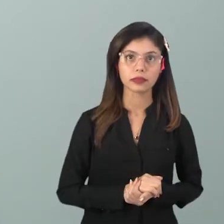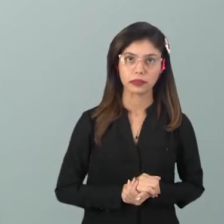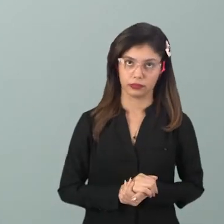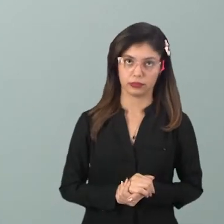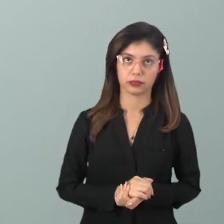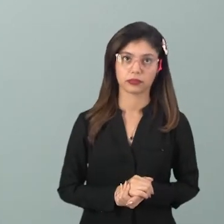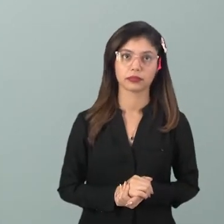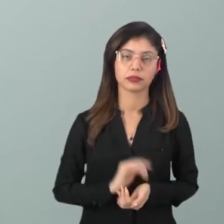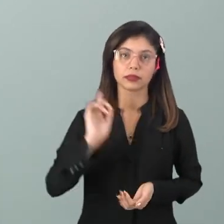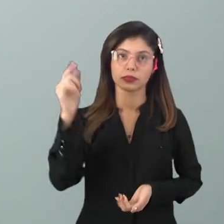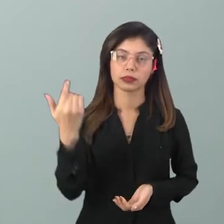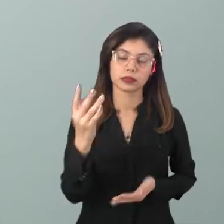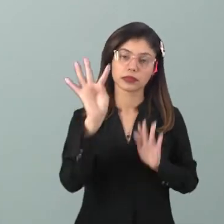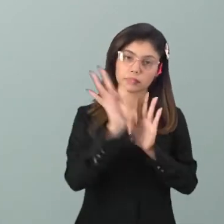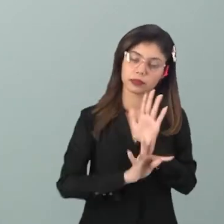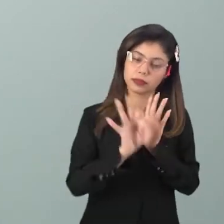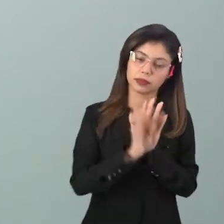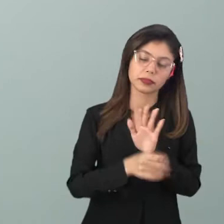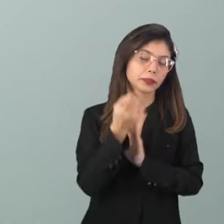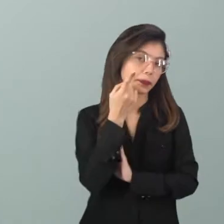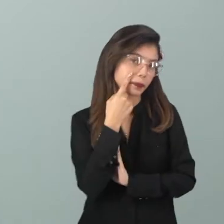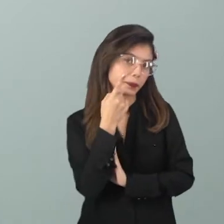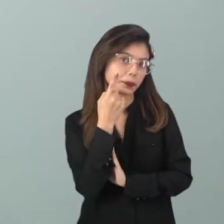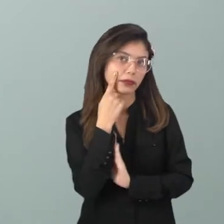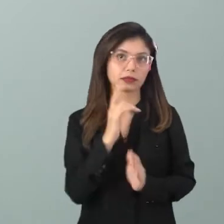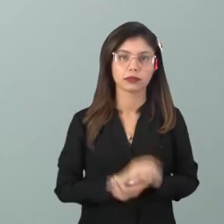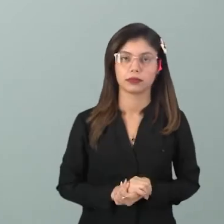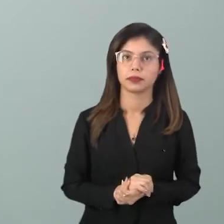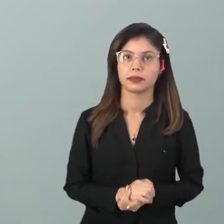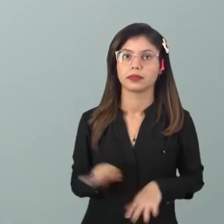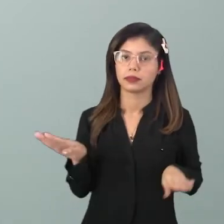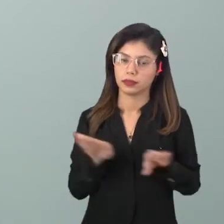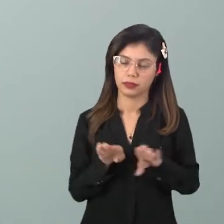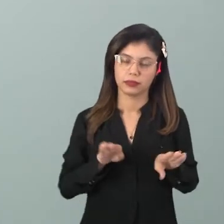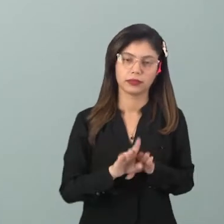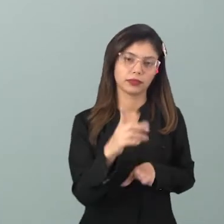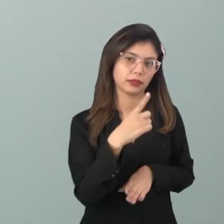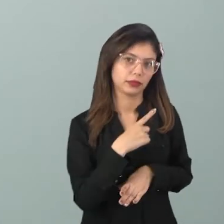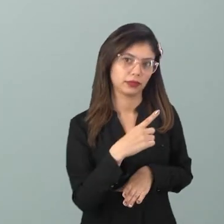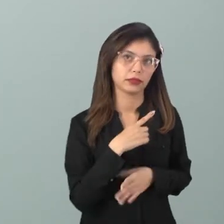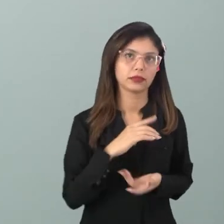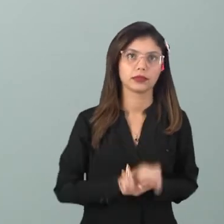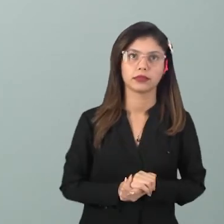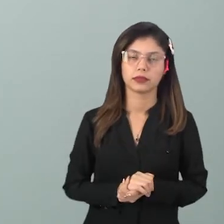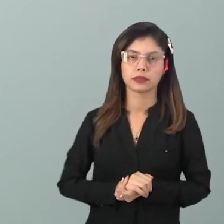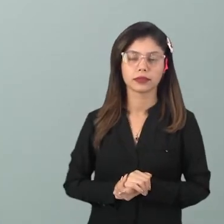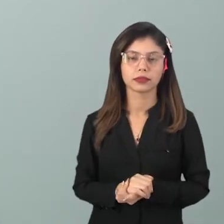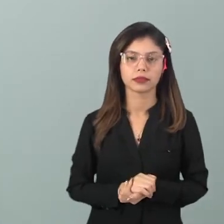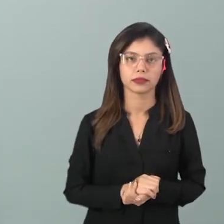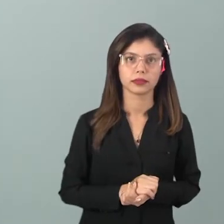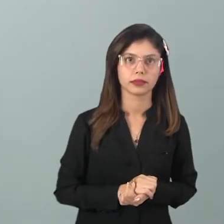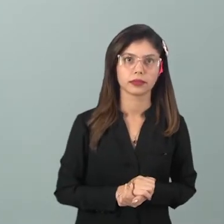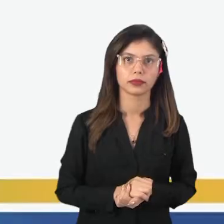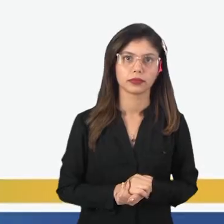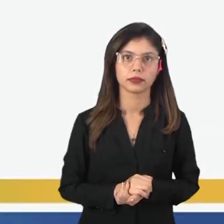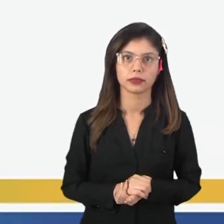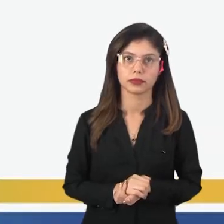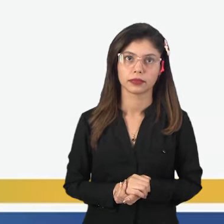analisar outro texto para você observar que nele também foi usado intertextualidade.